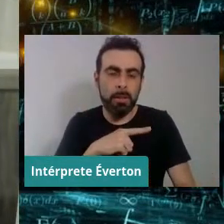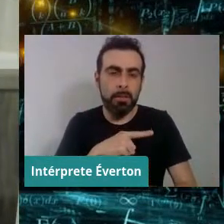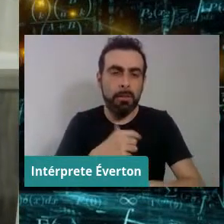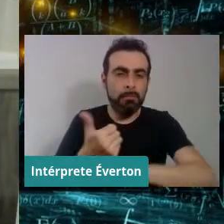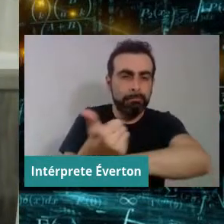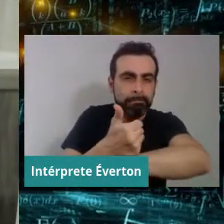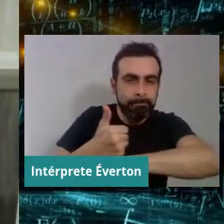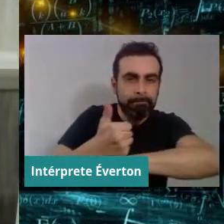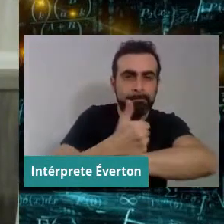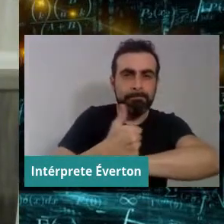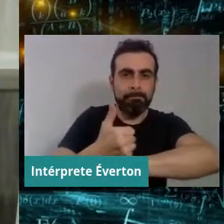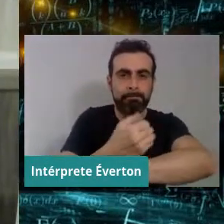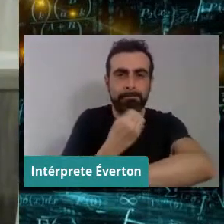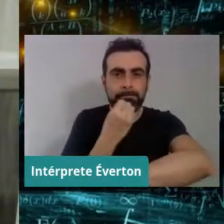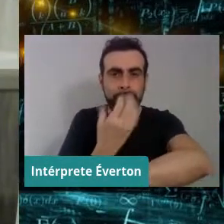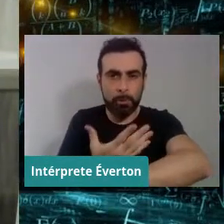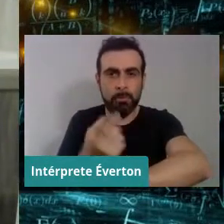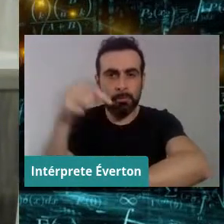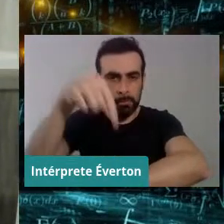profissionais